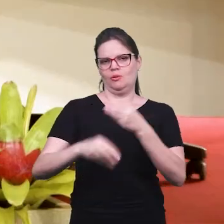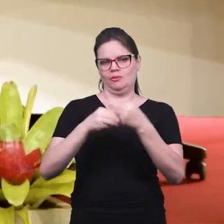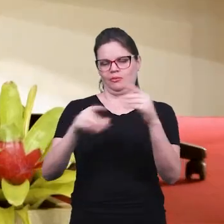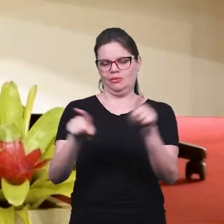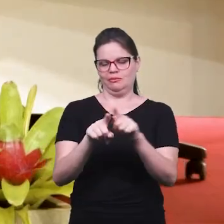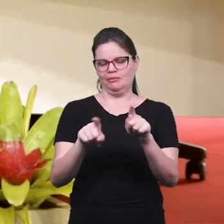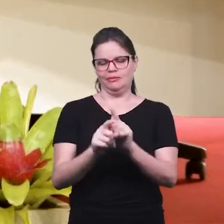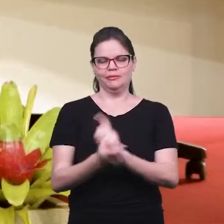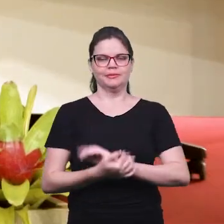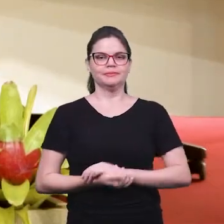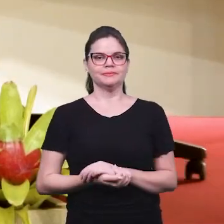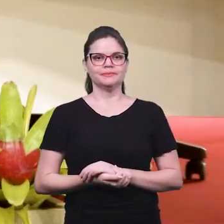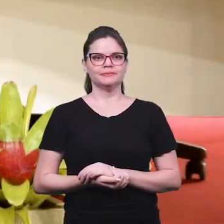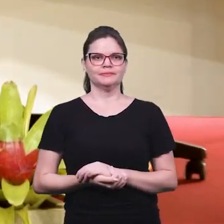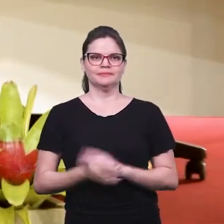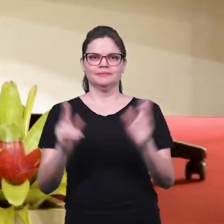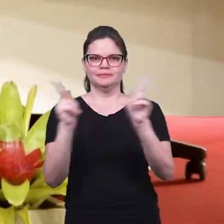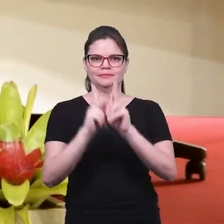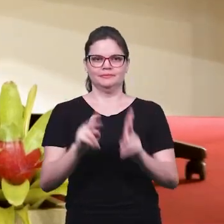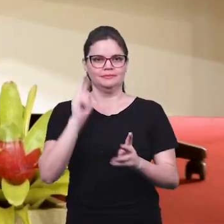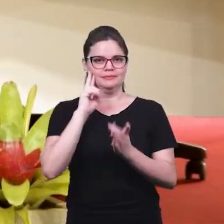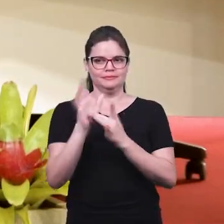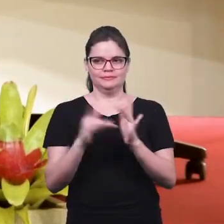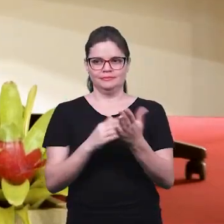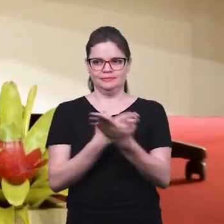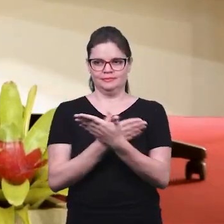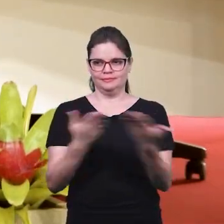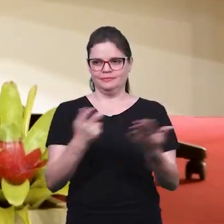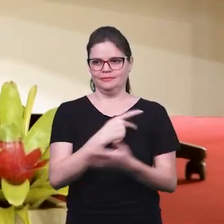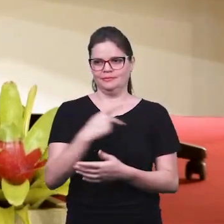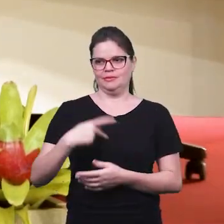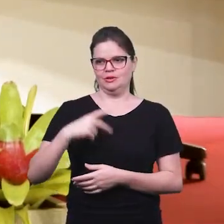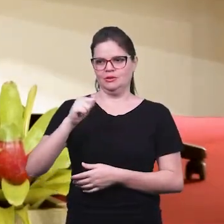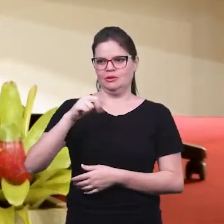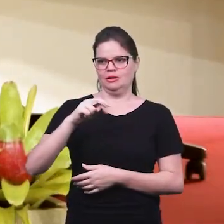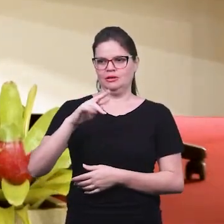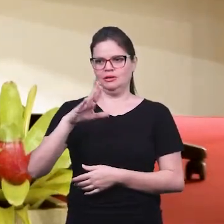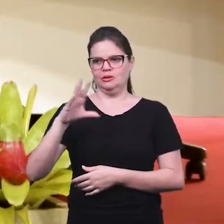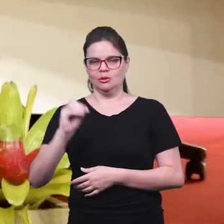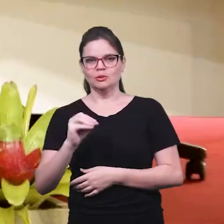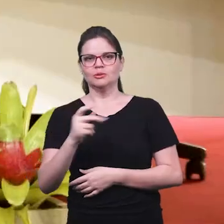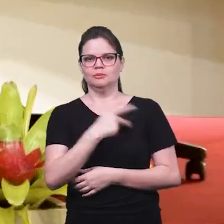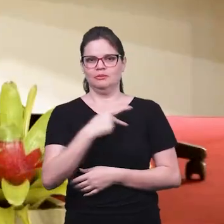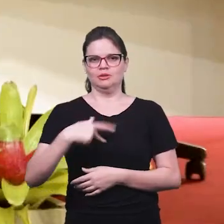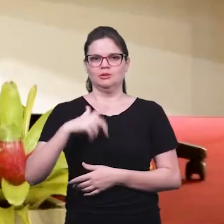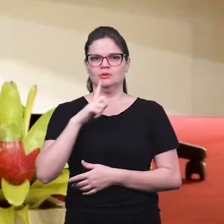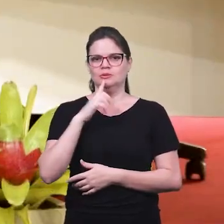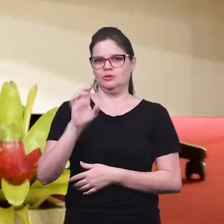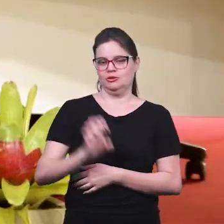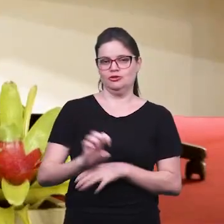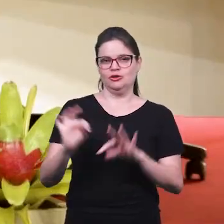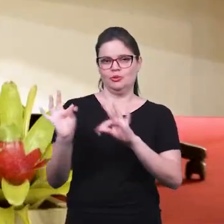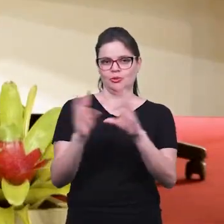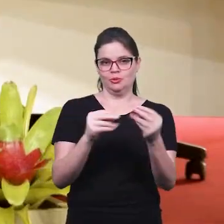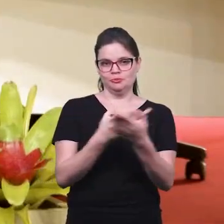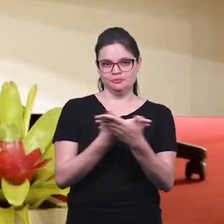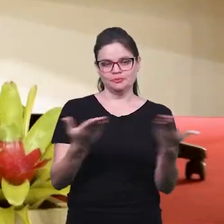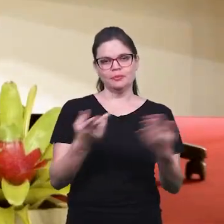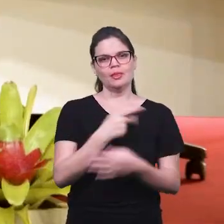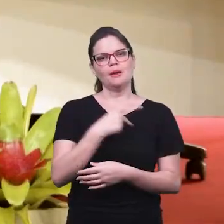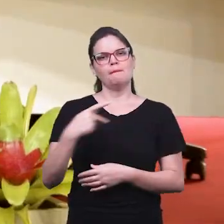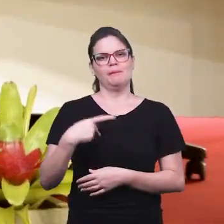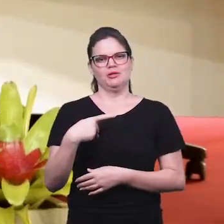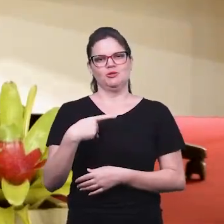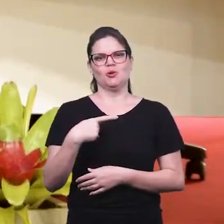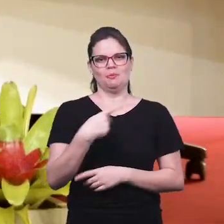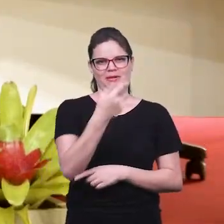ainda. A paz do Senhor Jesus, pastor Antônio Carlos, pastor Luiz Eugênio, irmãos. O pastor Antônio Carlos